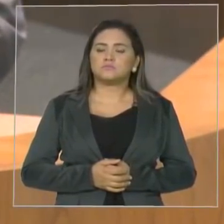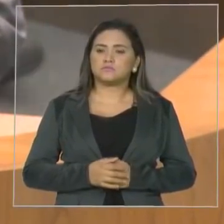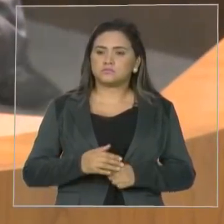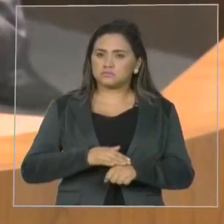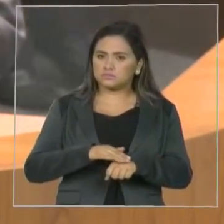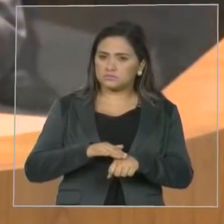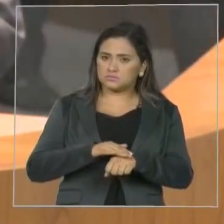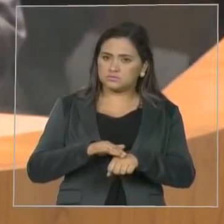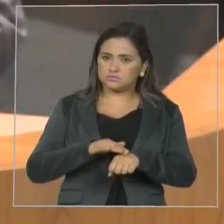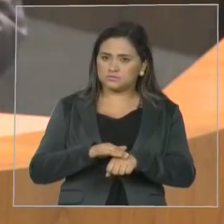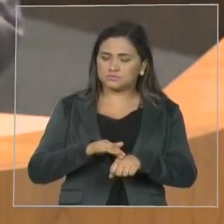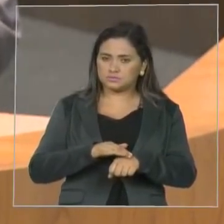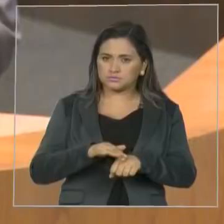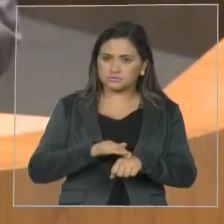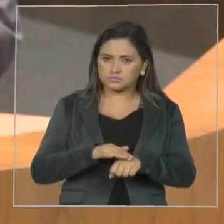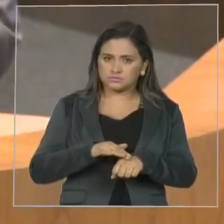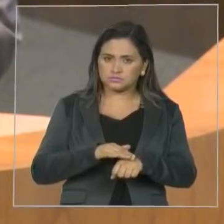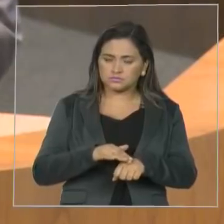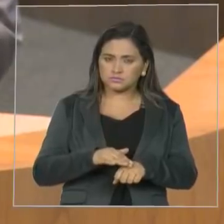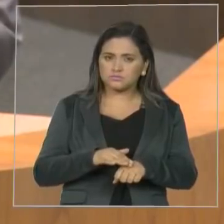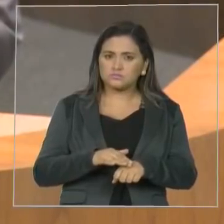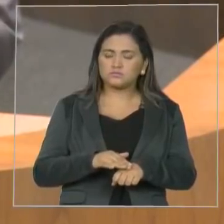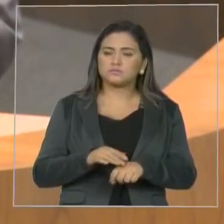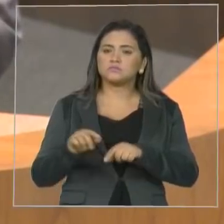sobre a intervenção federal no Rio de Janeiro.